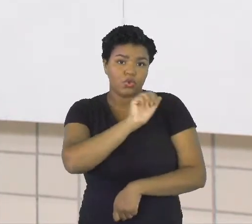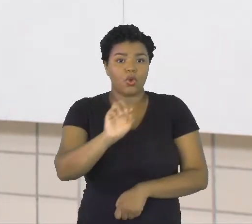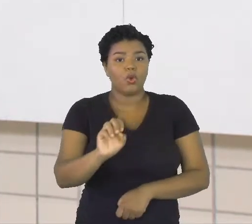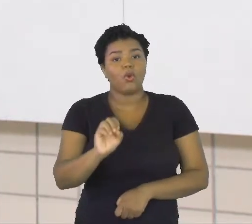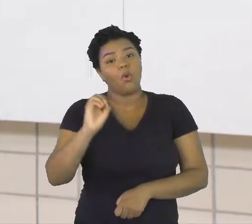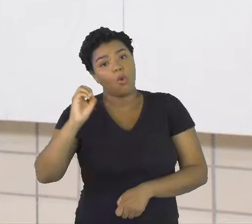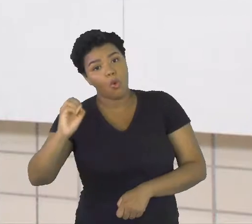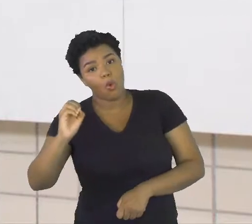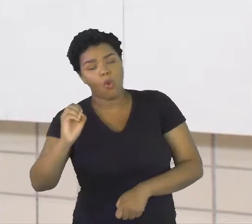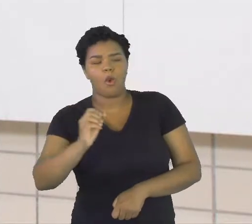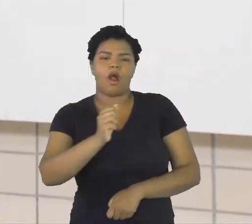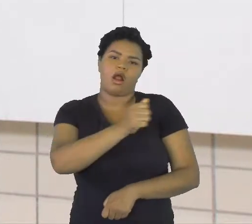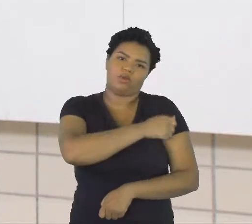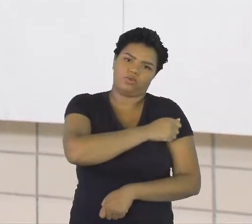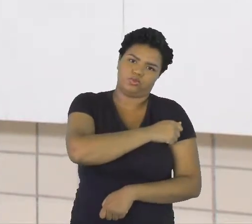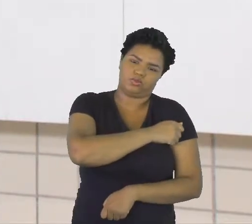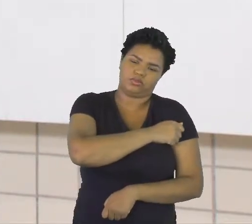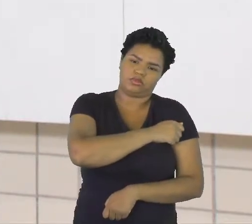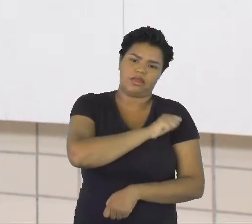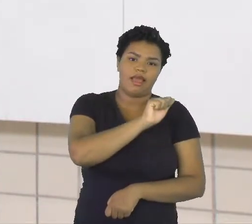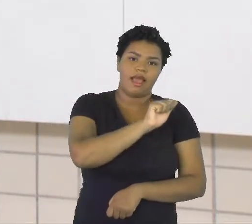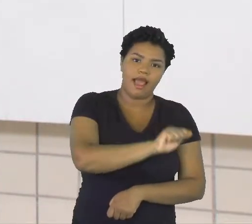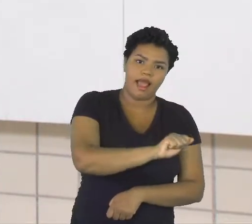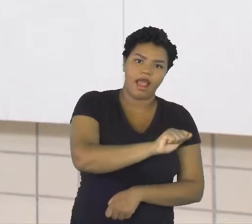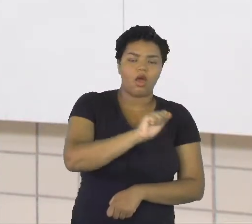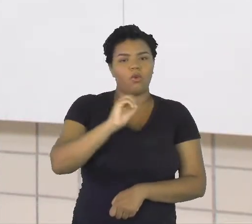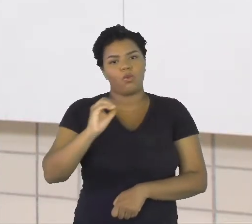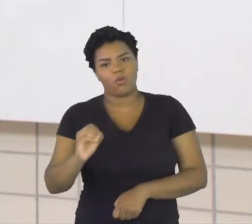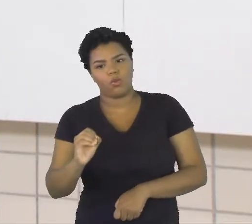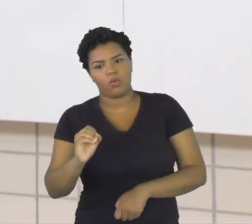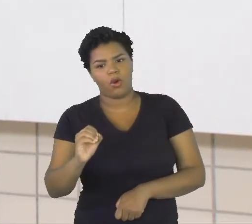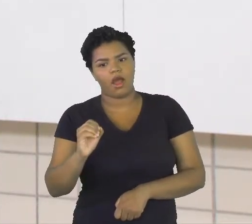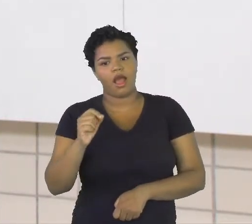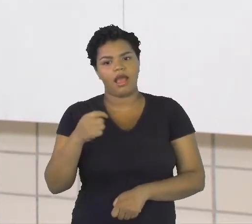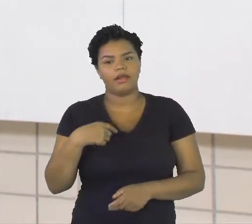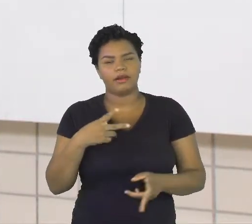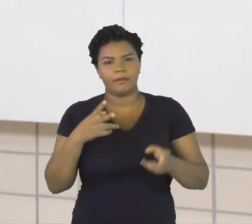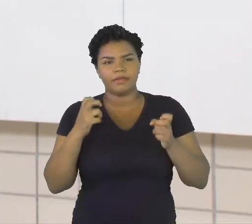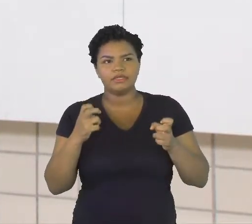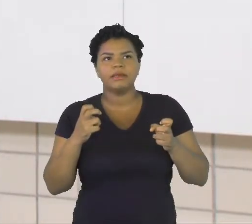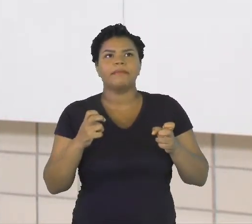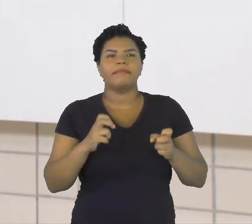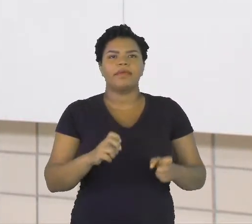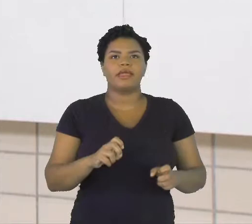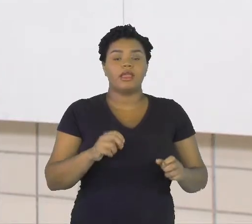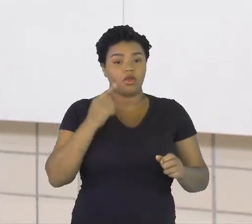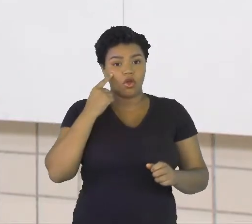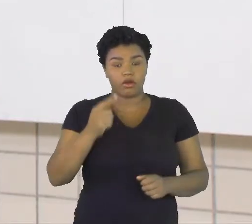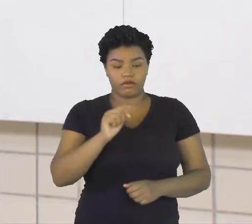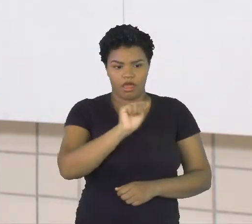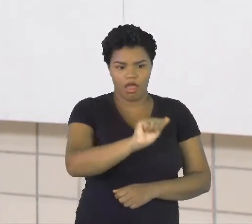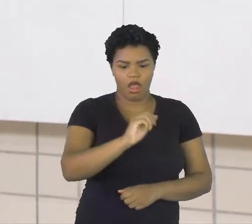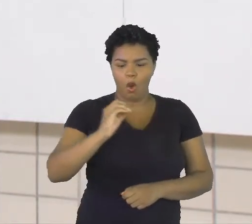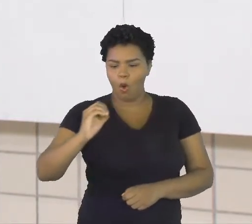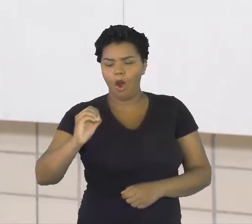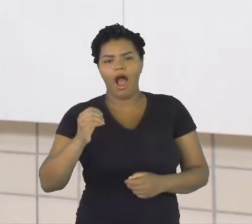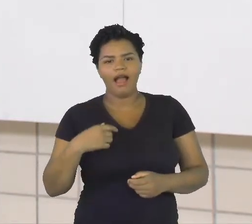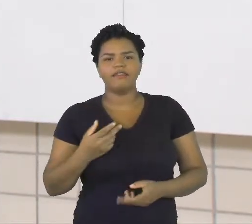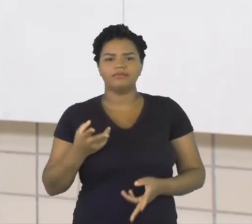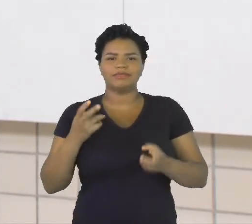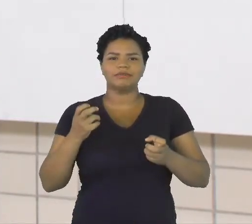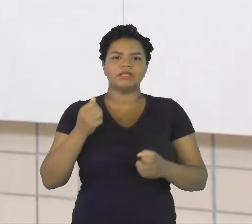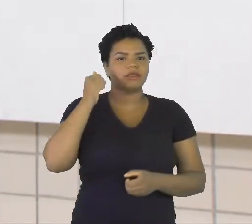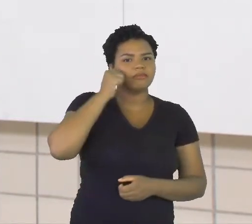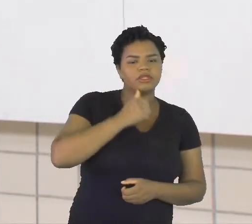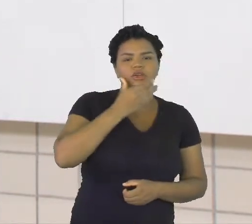artigo, o ou a, eu já saberei se é masculino ou feminino. A mesma coisa aparece